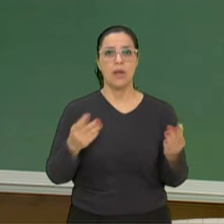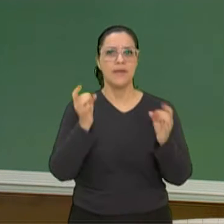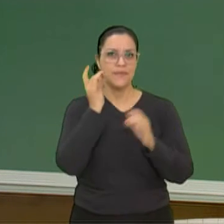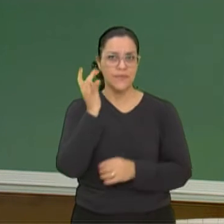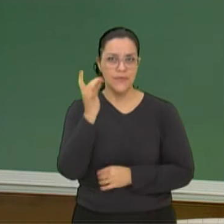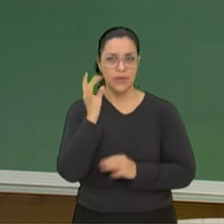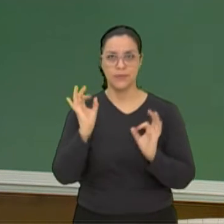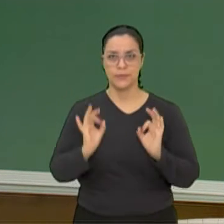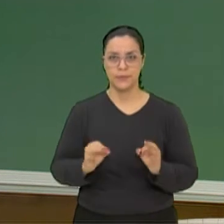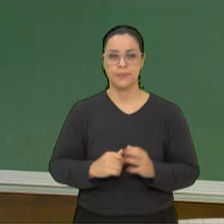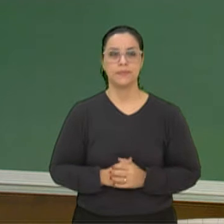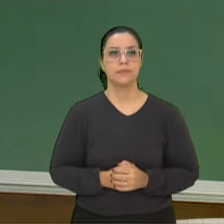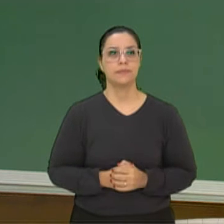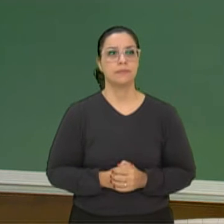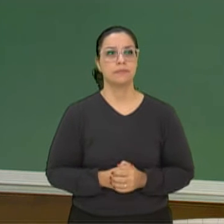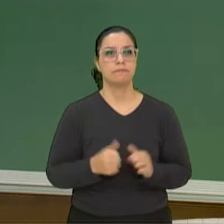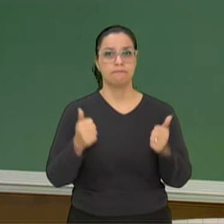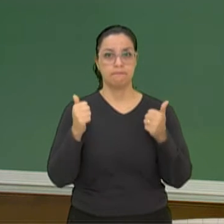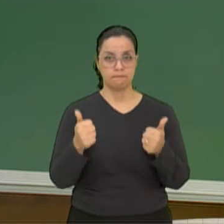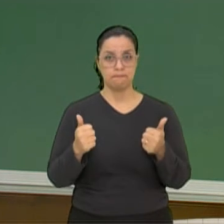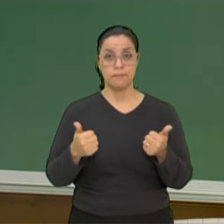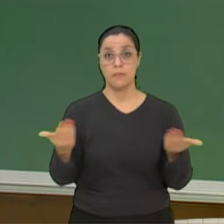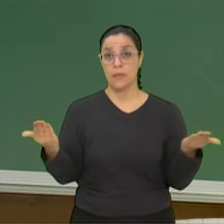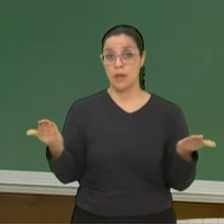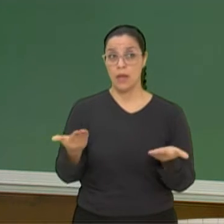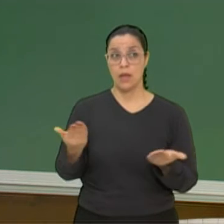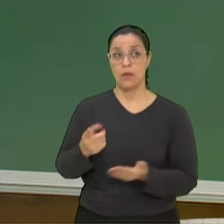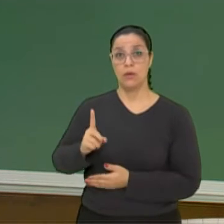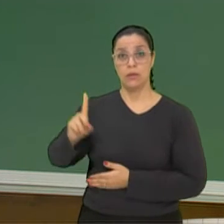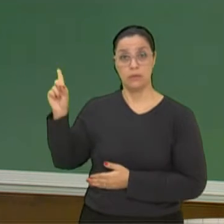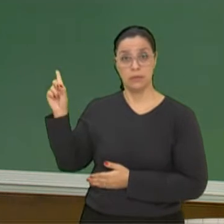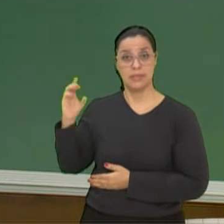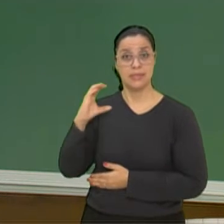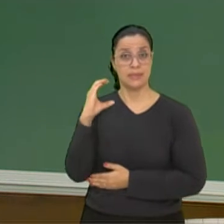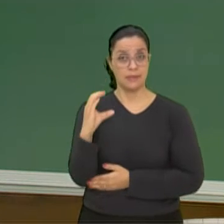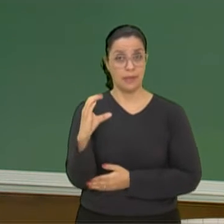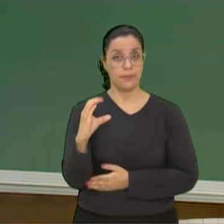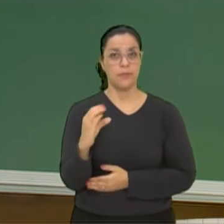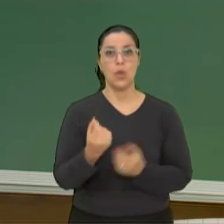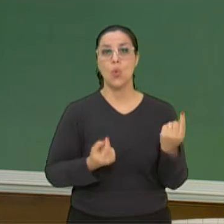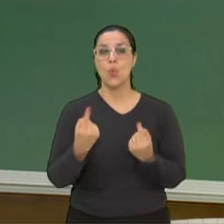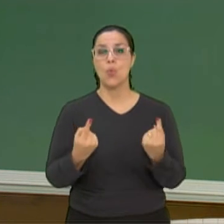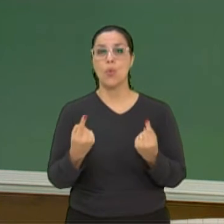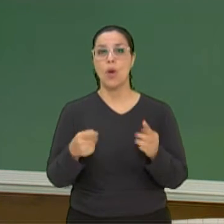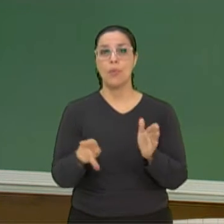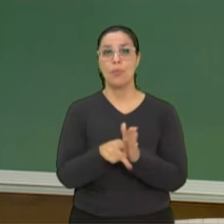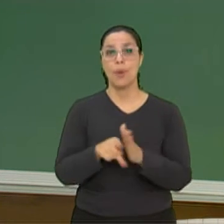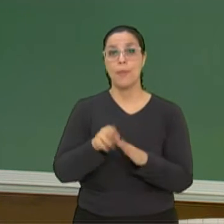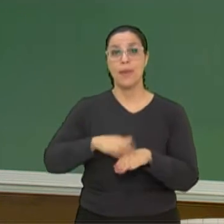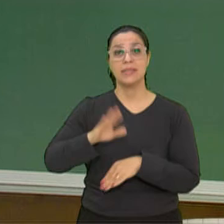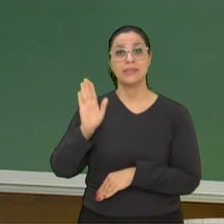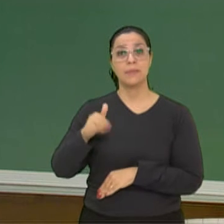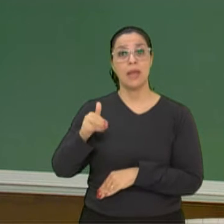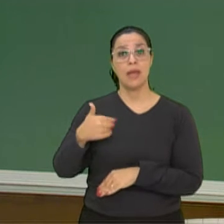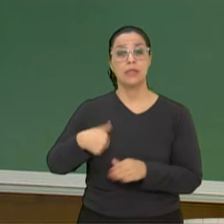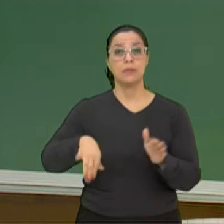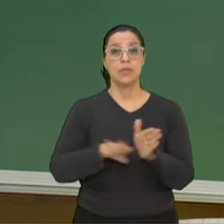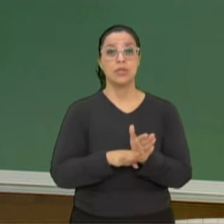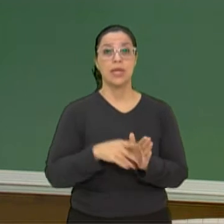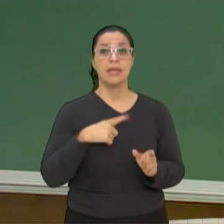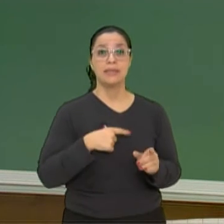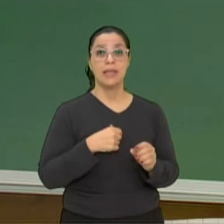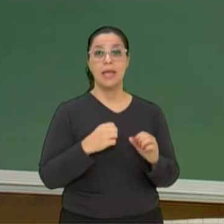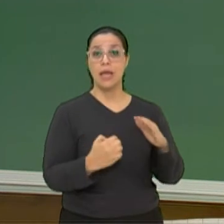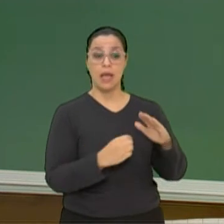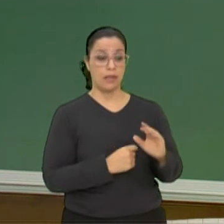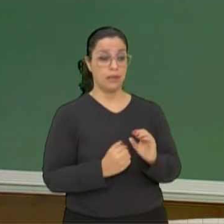né? Beleza. Item C. Qual é a opção mais barata para ir até o